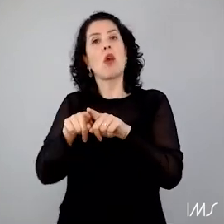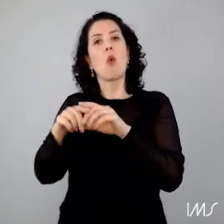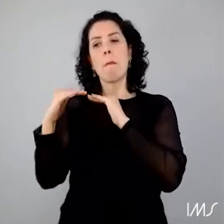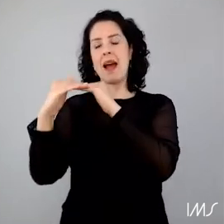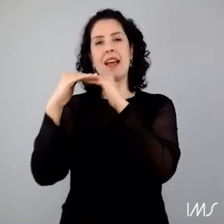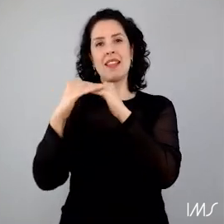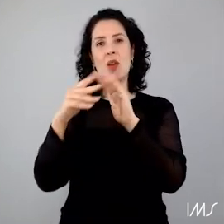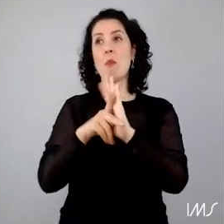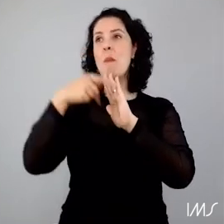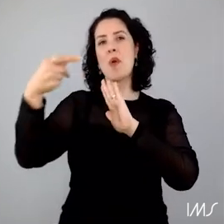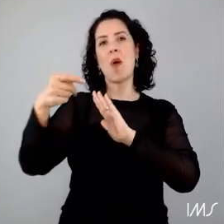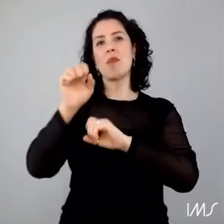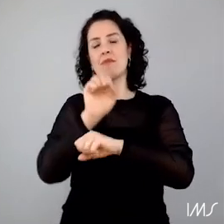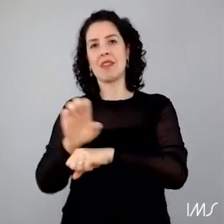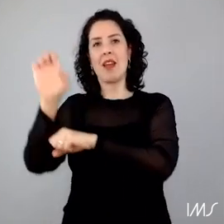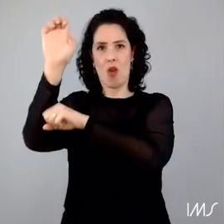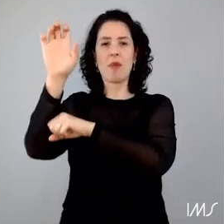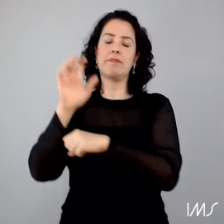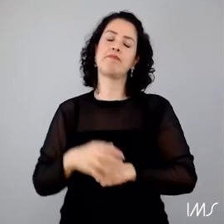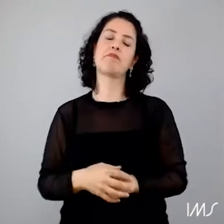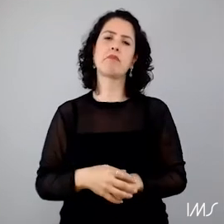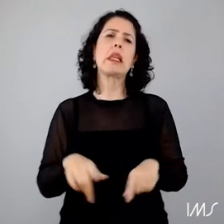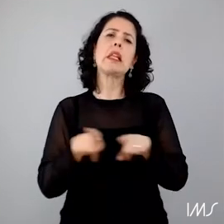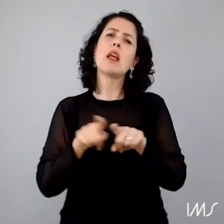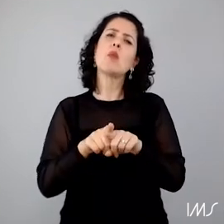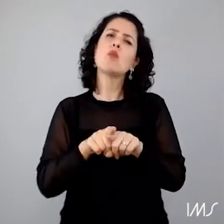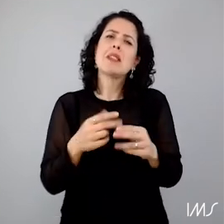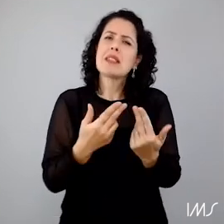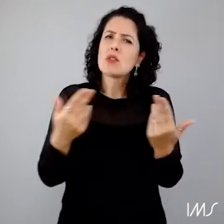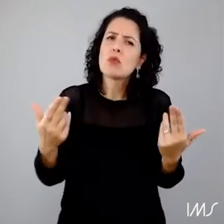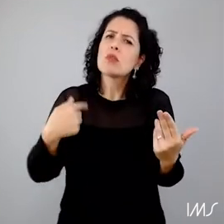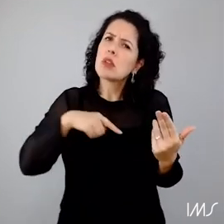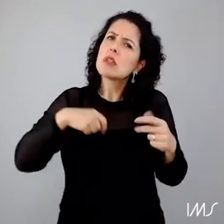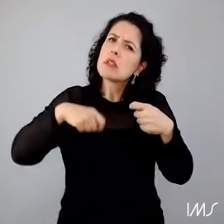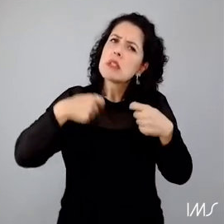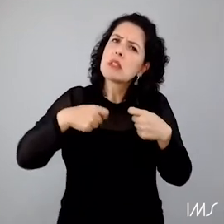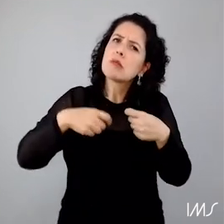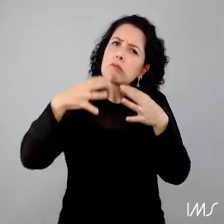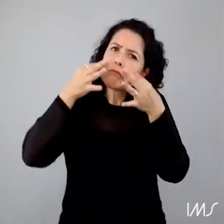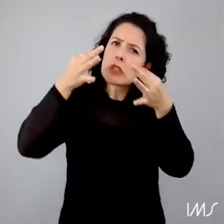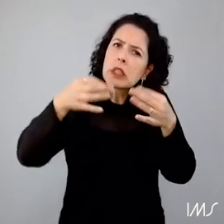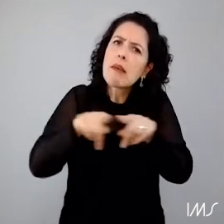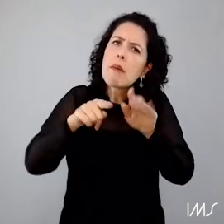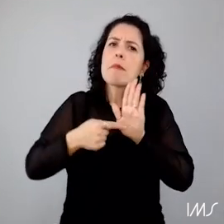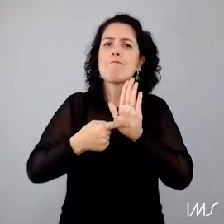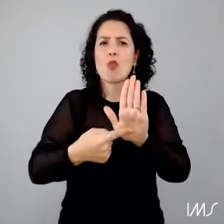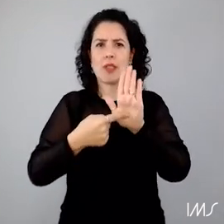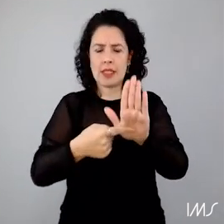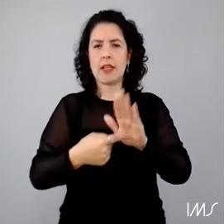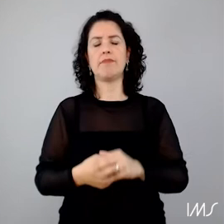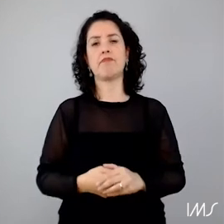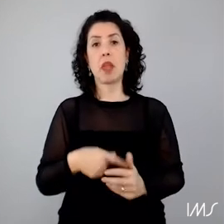e têm que ser mostradas. 2 anos antes de 78, que foi o ano do colóquio, eu estou terminando